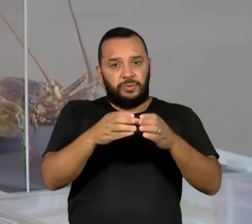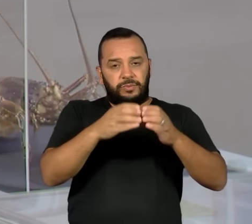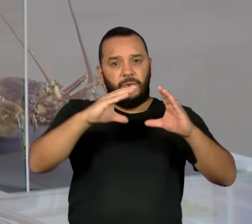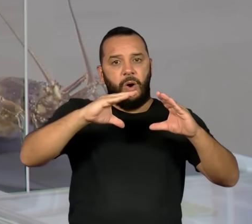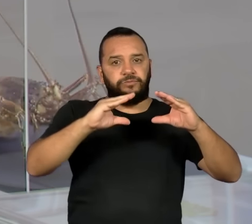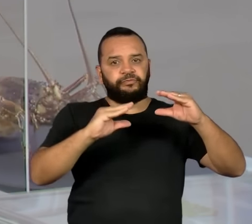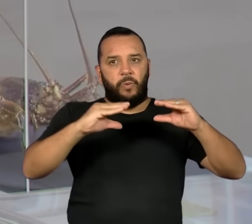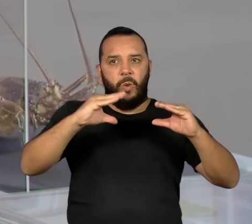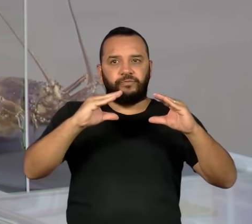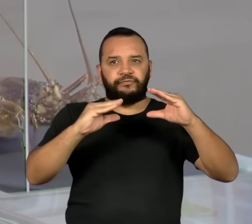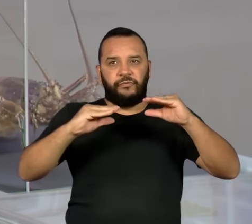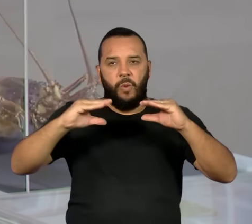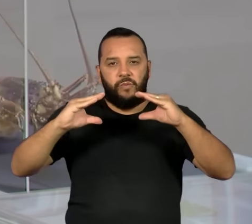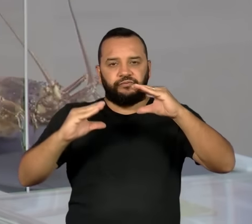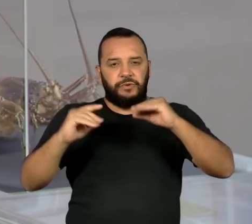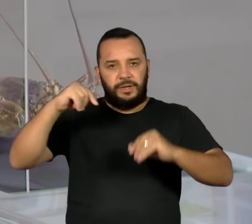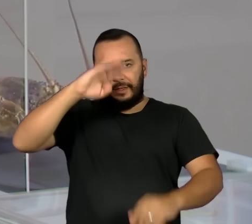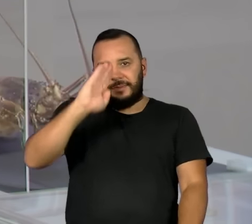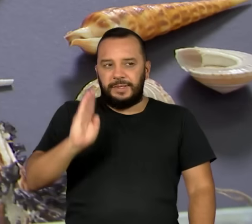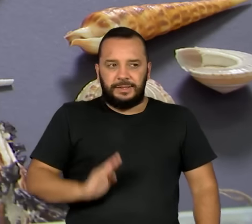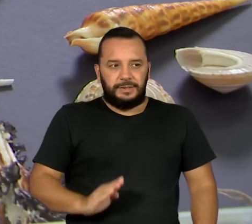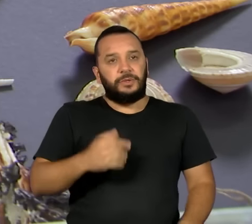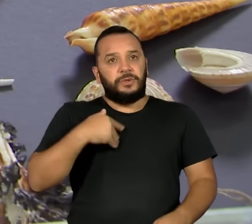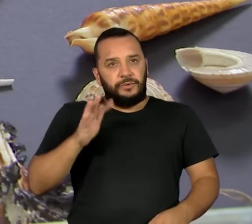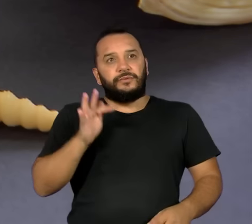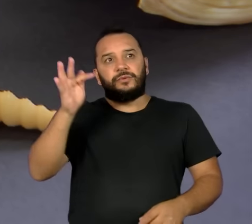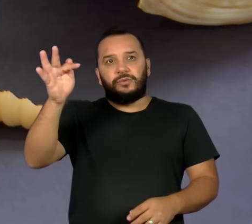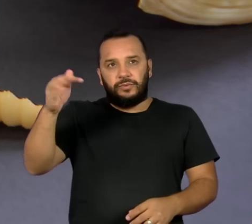no futuro, elaborar planos de conservação.